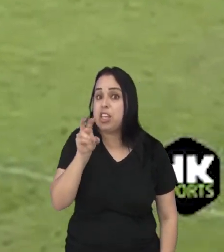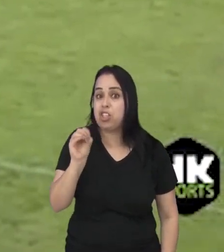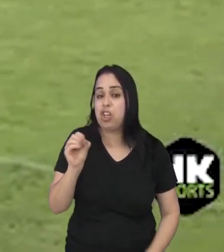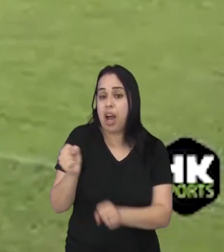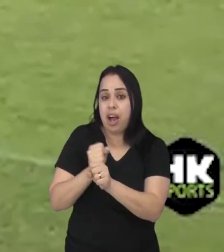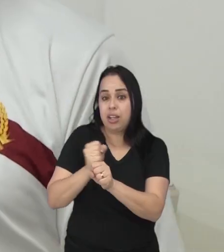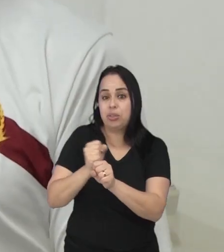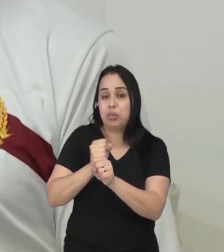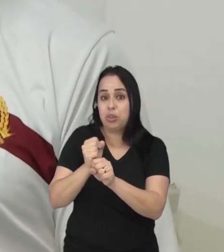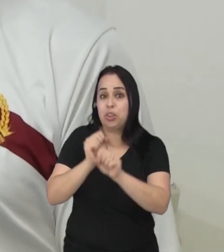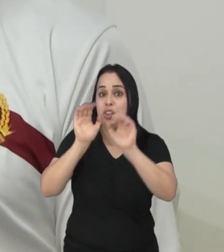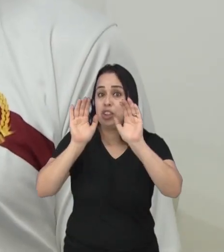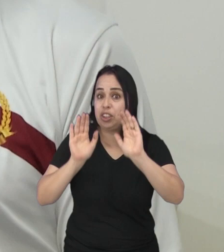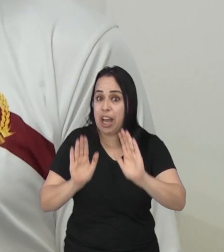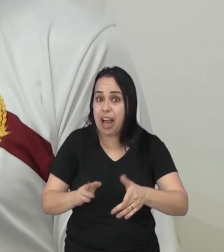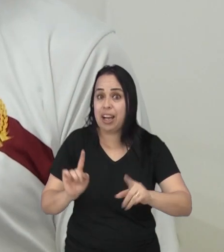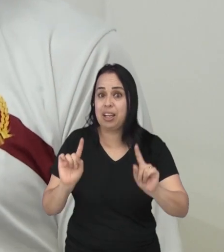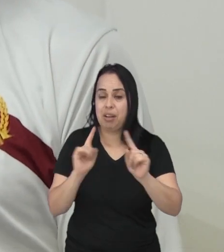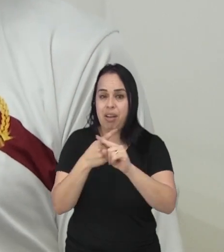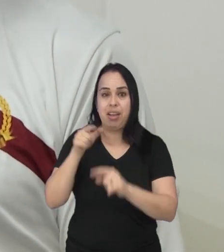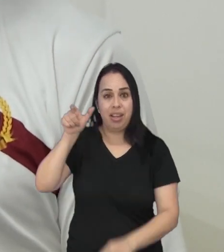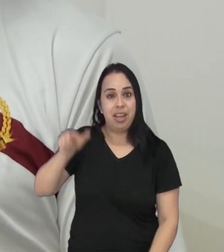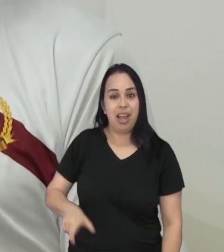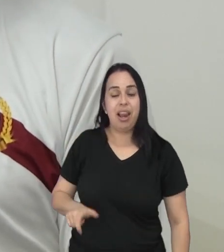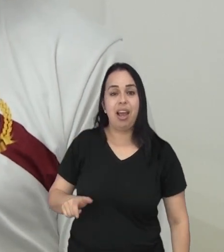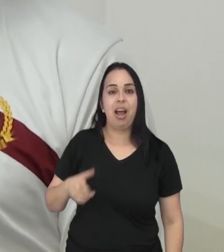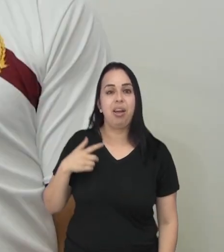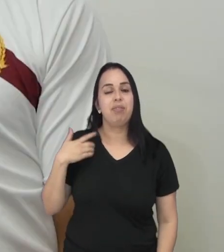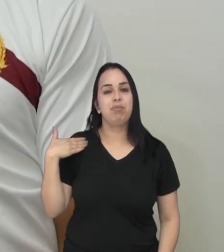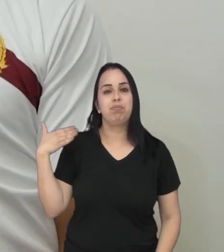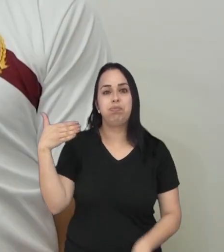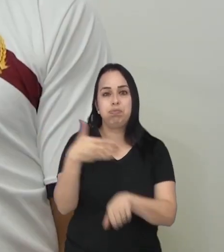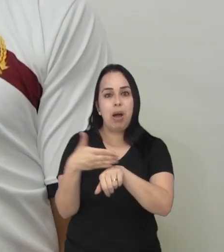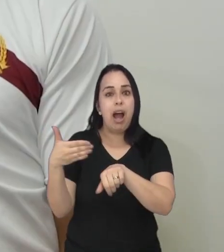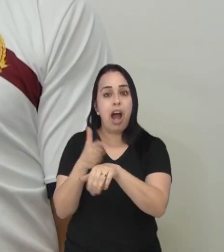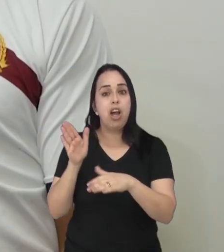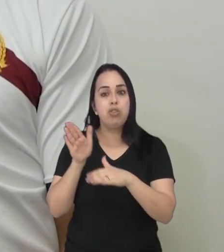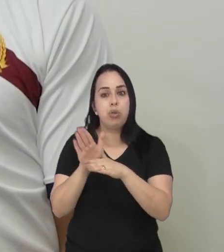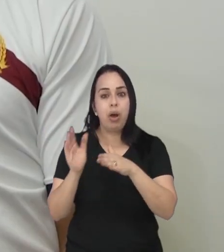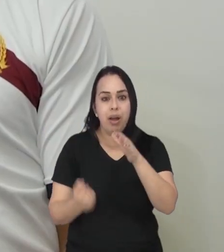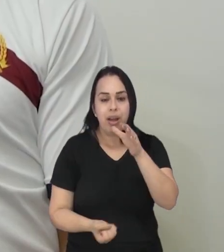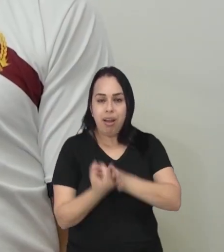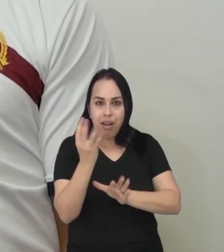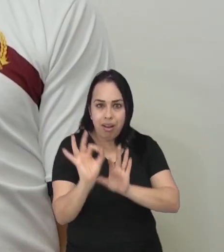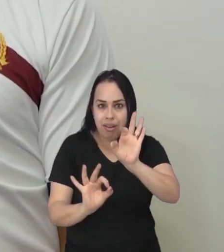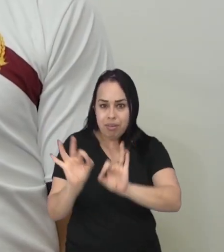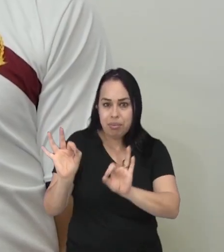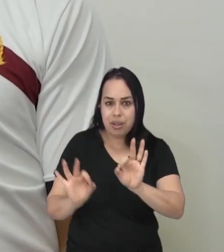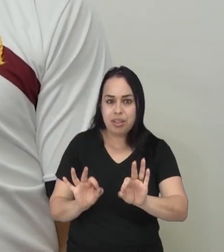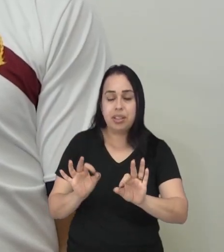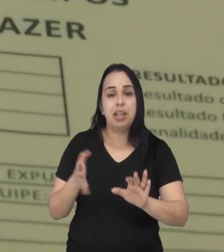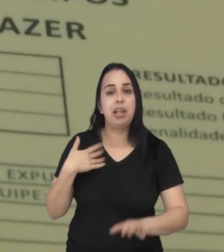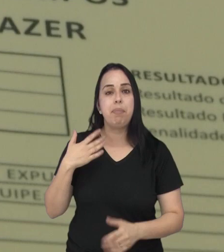de competição e o Francisco acompanha desde a primeira. Ele foi um dos fundadores e mostra